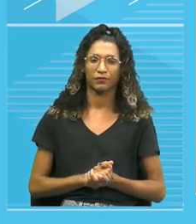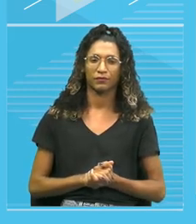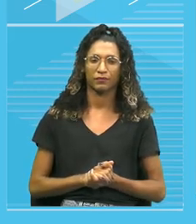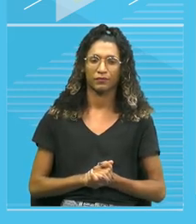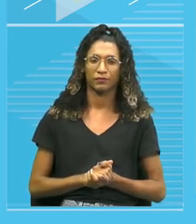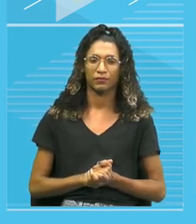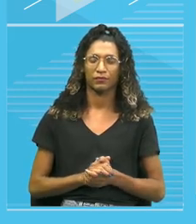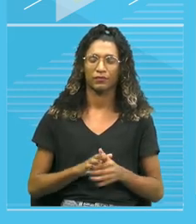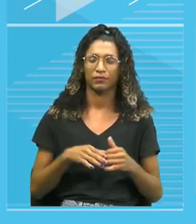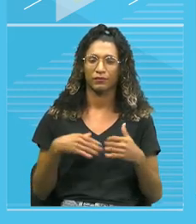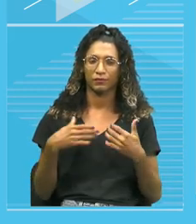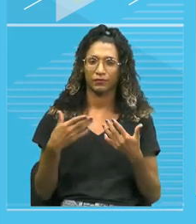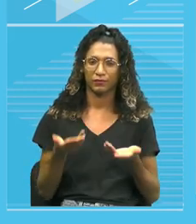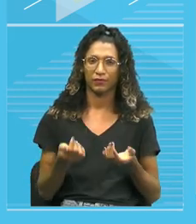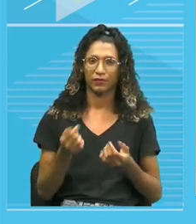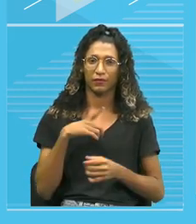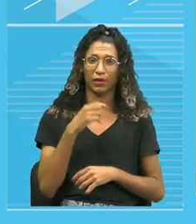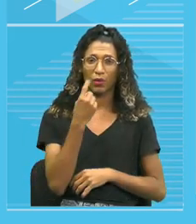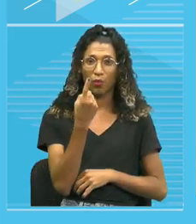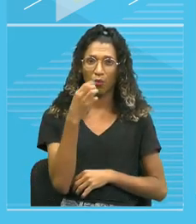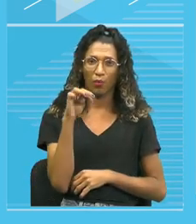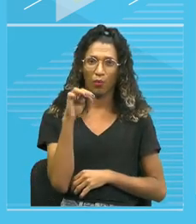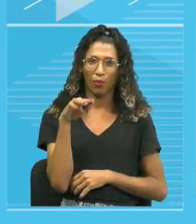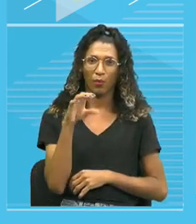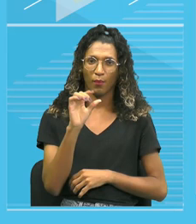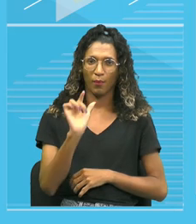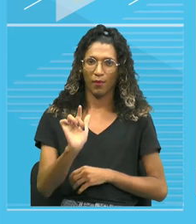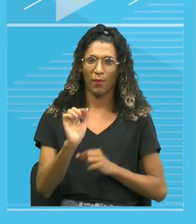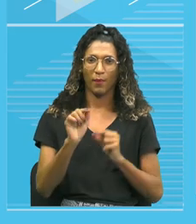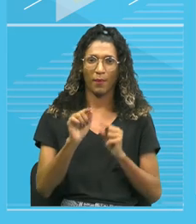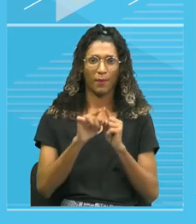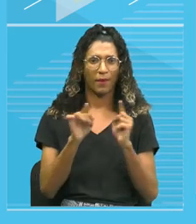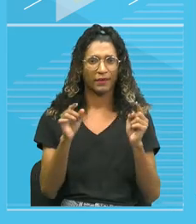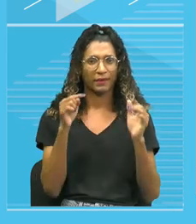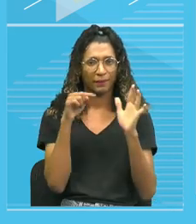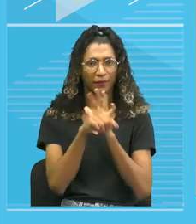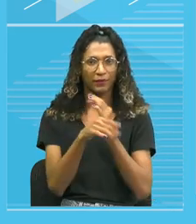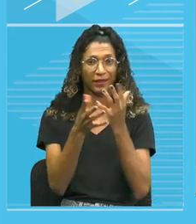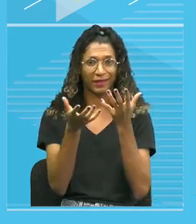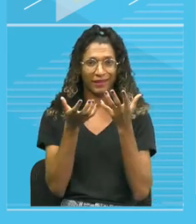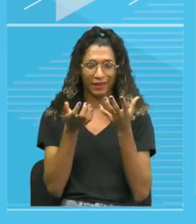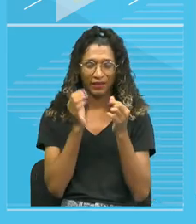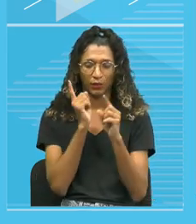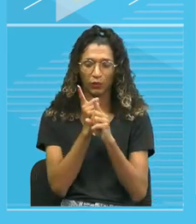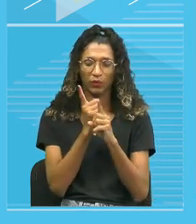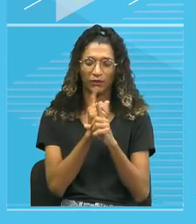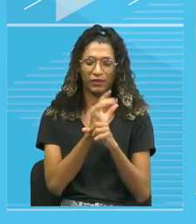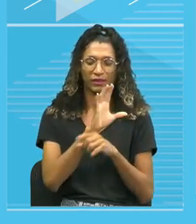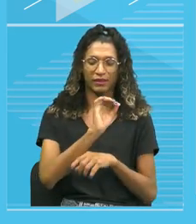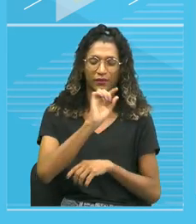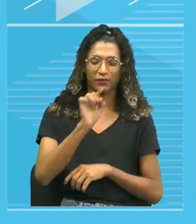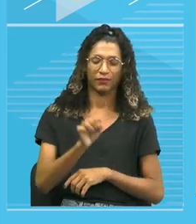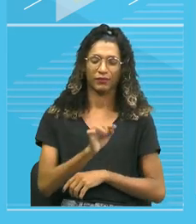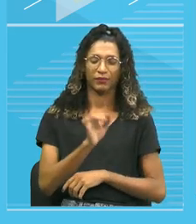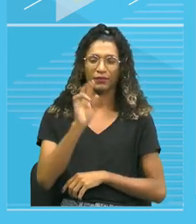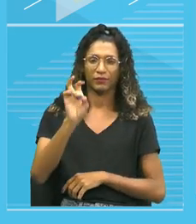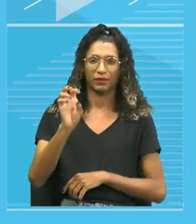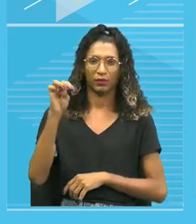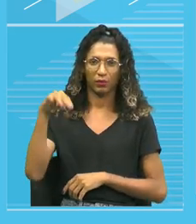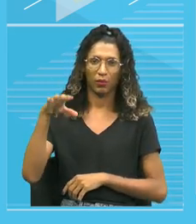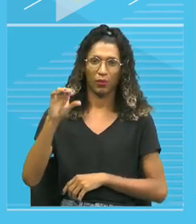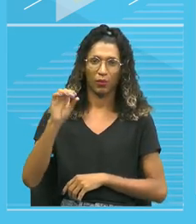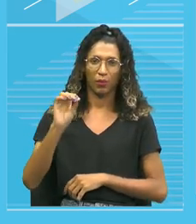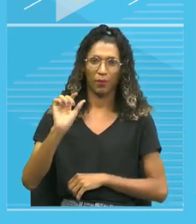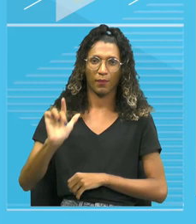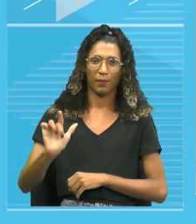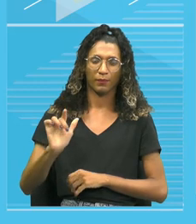ou H é o metanol tem um molde aí só que a questão quer saber meio mal Então na hora que tu terminar o cálculo você vai encontrar